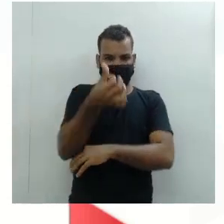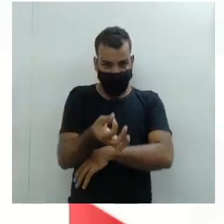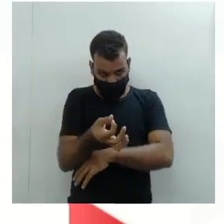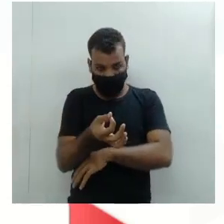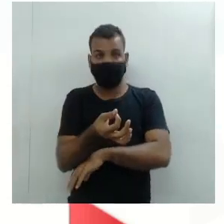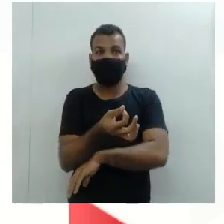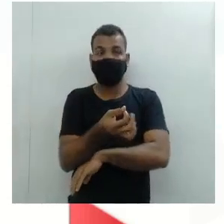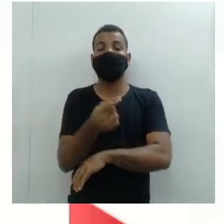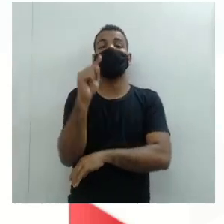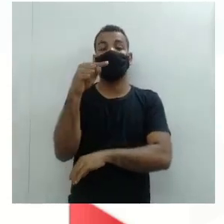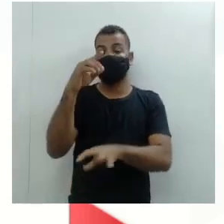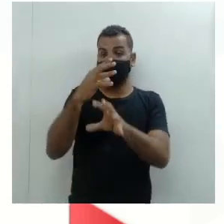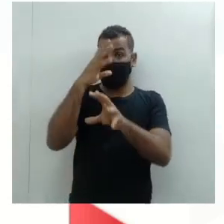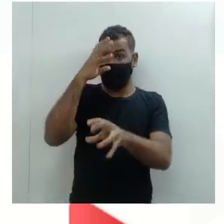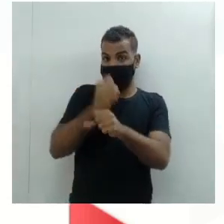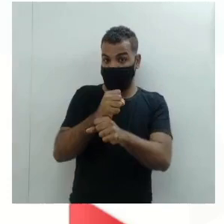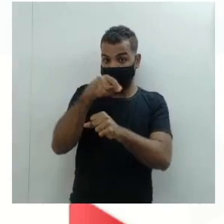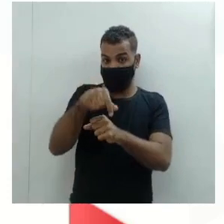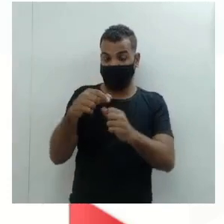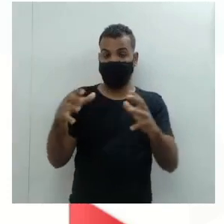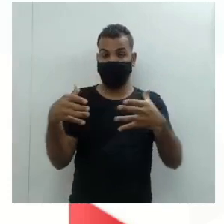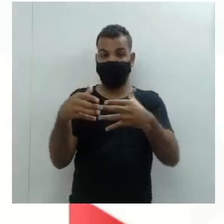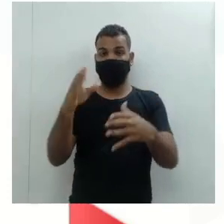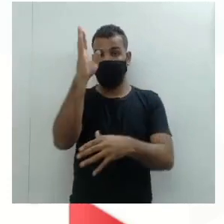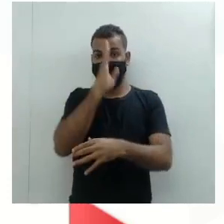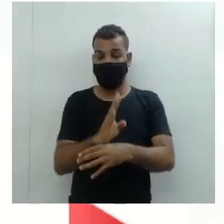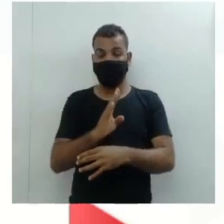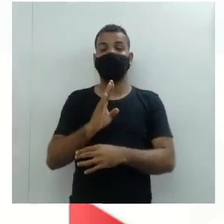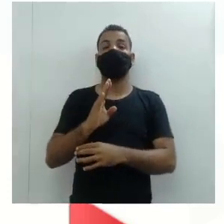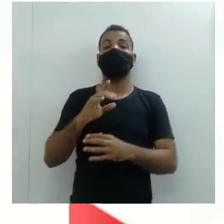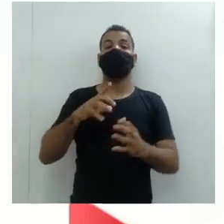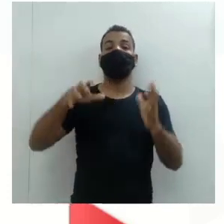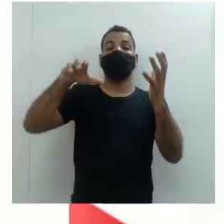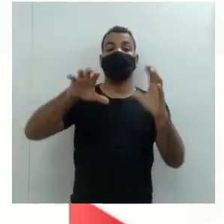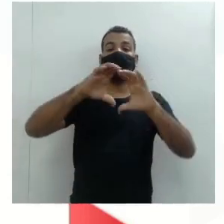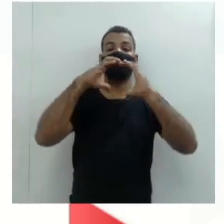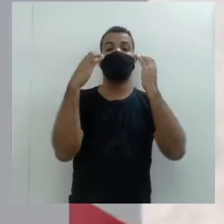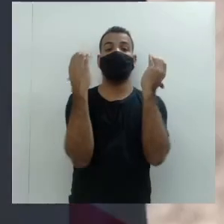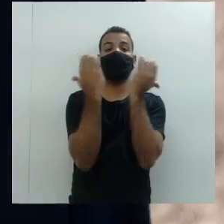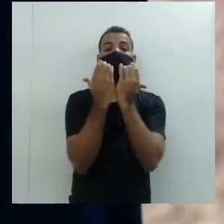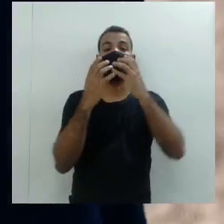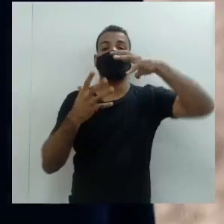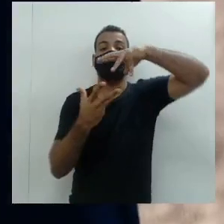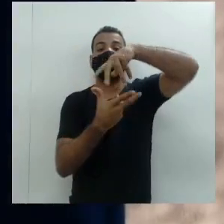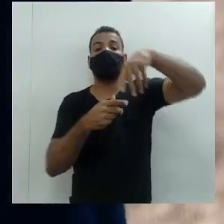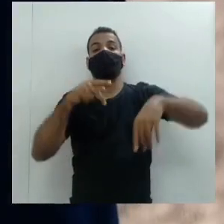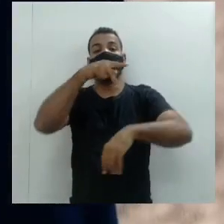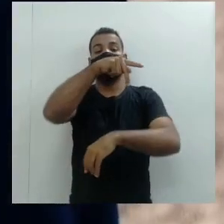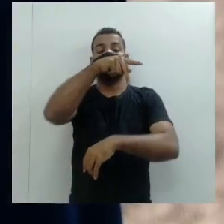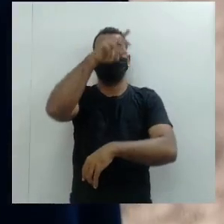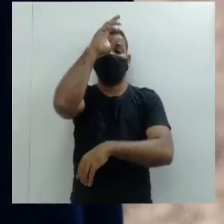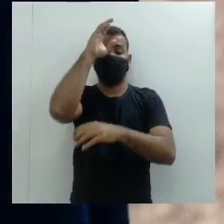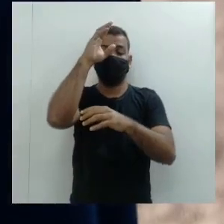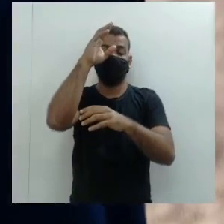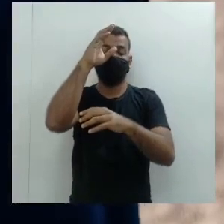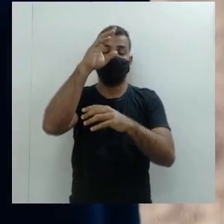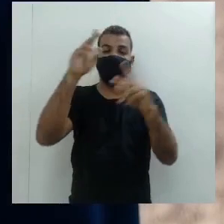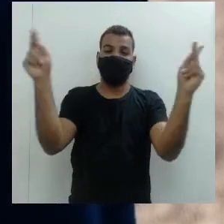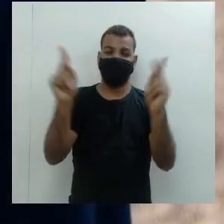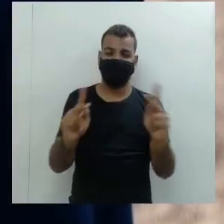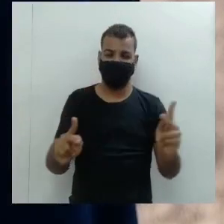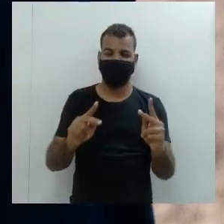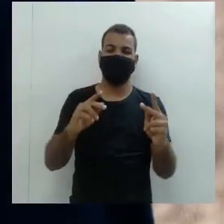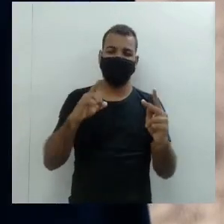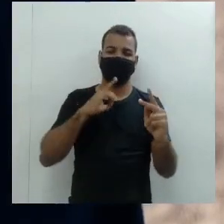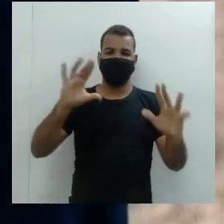foi chefe da delegação brasileira do Congresso Mundial da Paz, realizado em Moscou em 62. Acho que é importante a gente pontuar, professor Robson, para